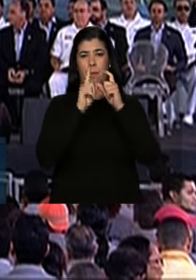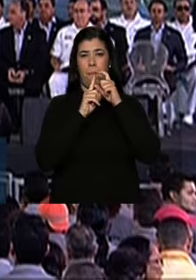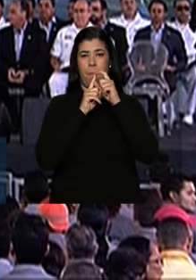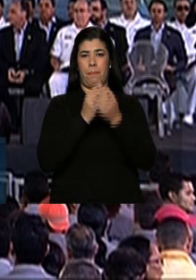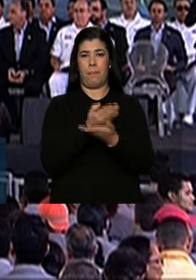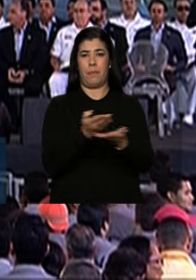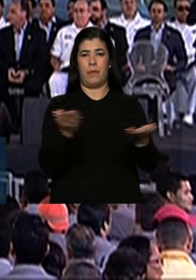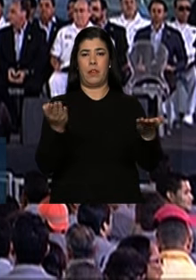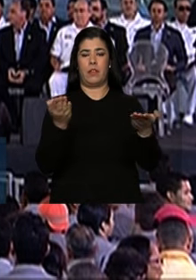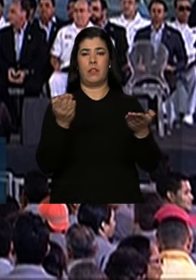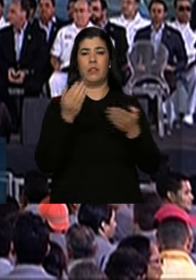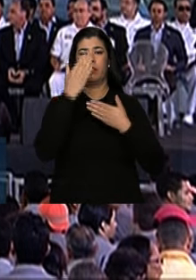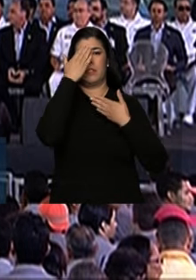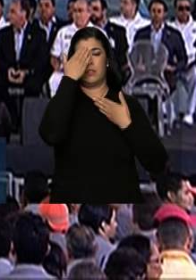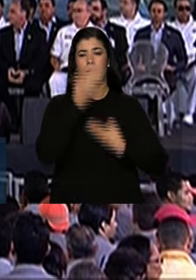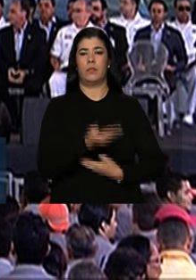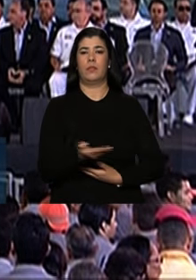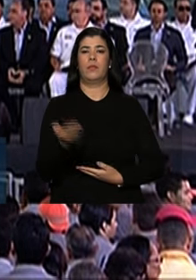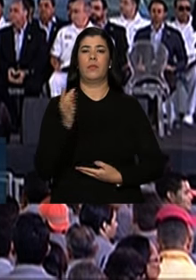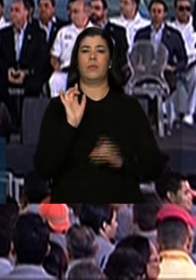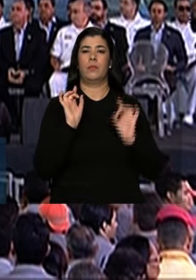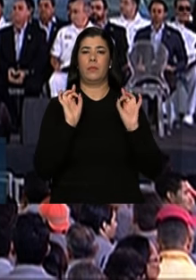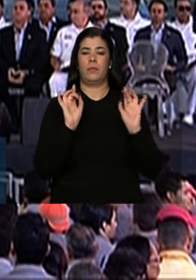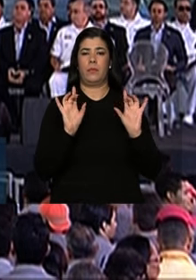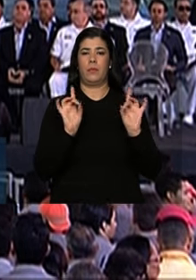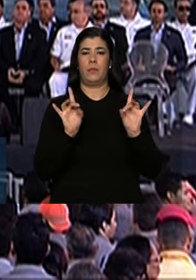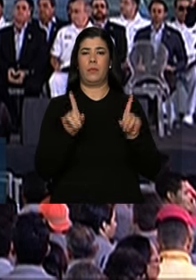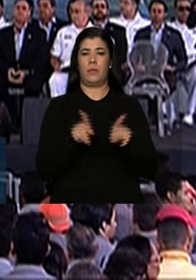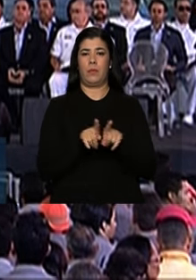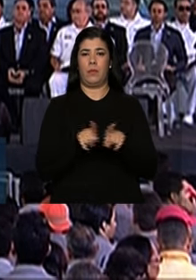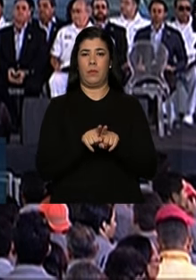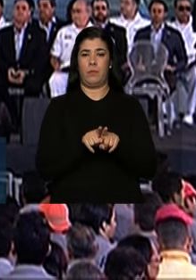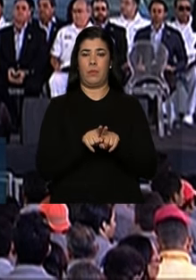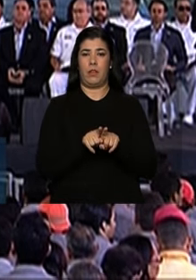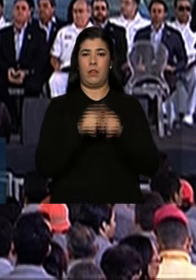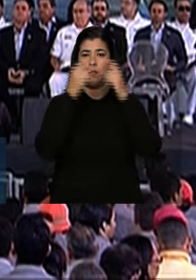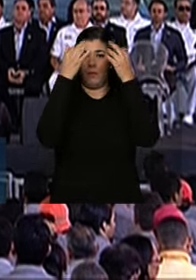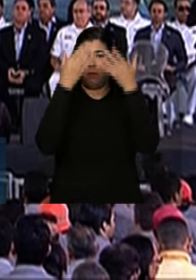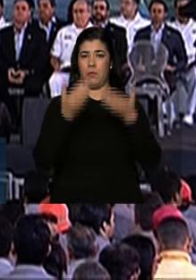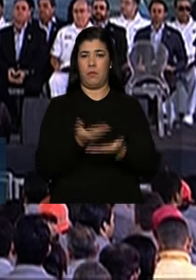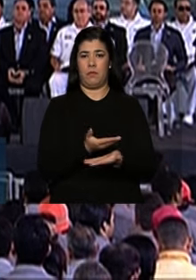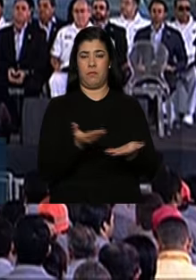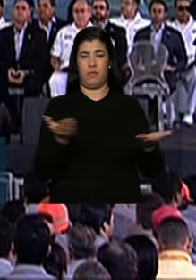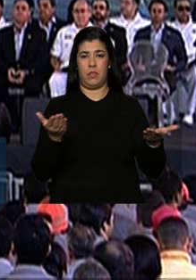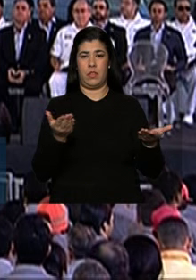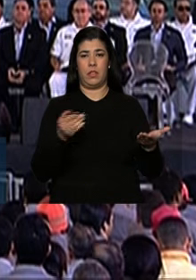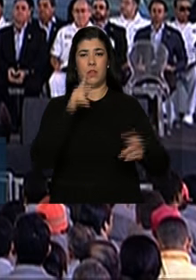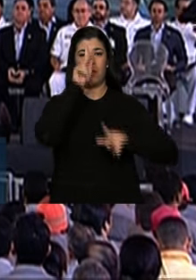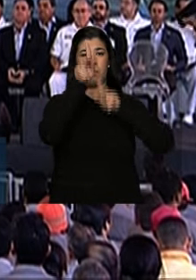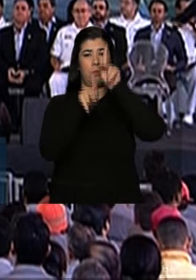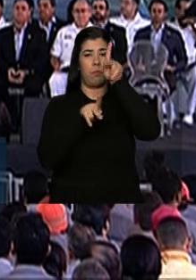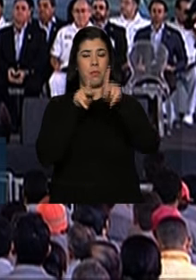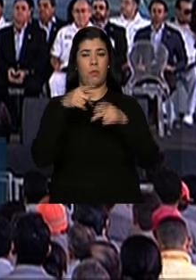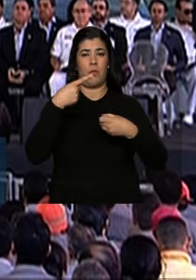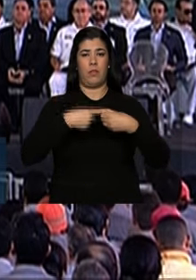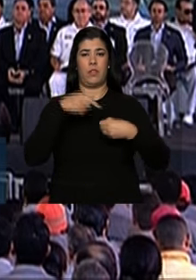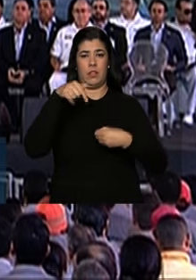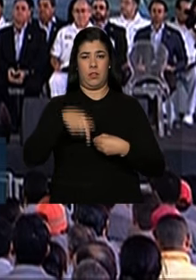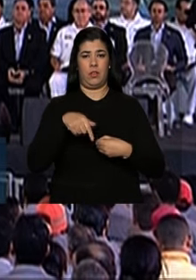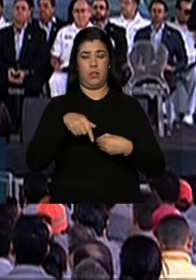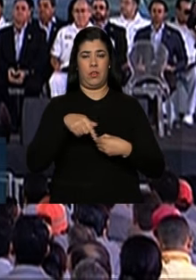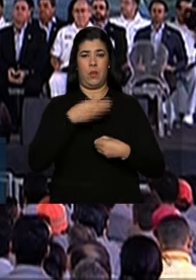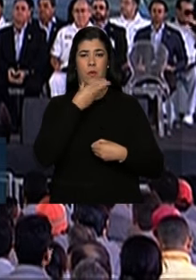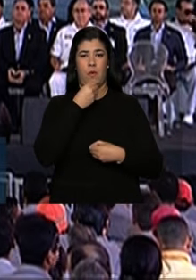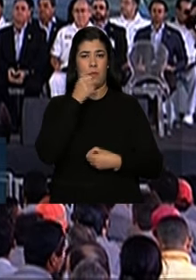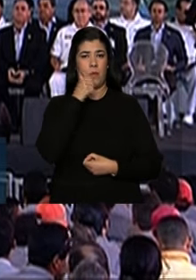agradecer, para dizer que o povo de Ipojuca, que todos os ipojucanos e ipojucanas se